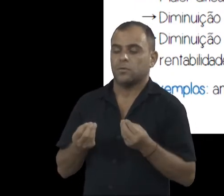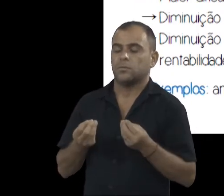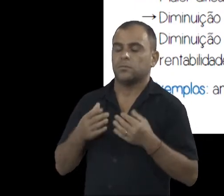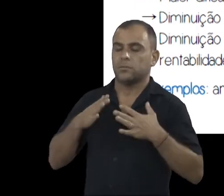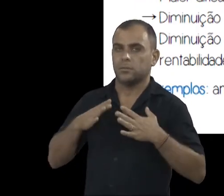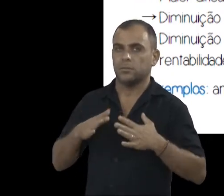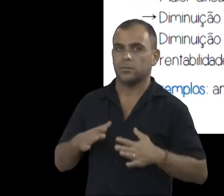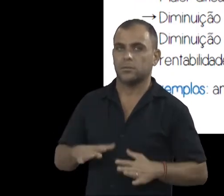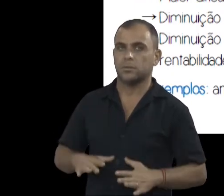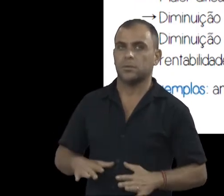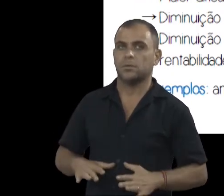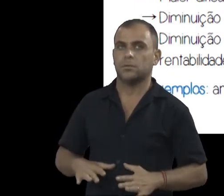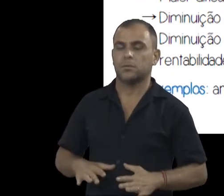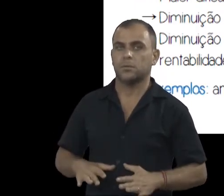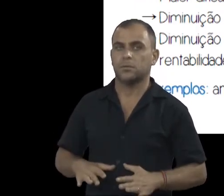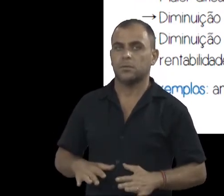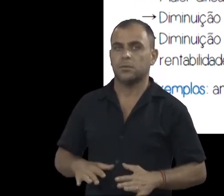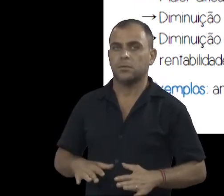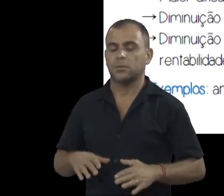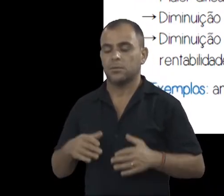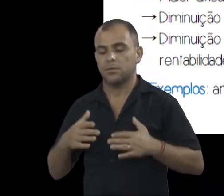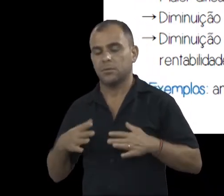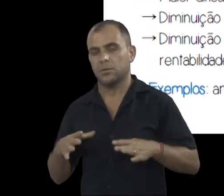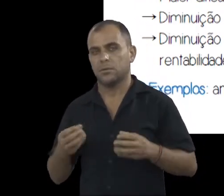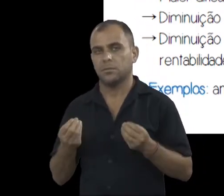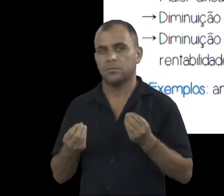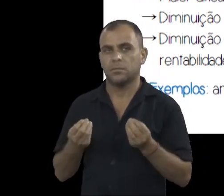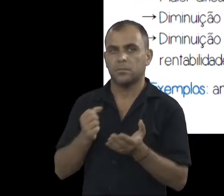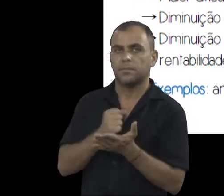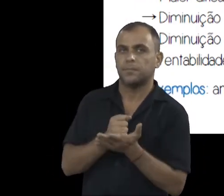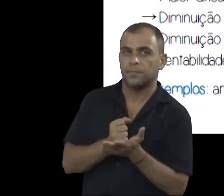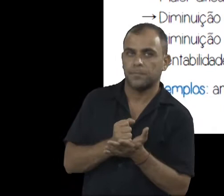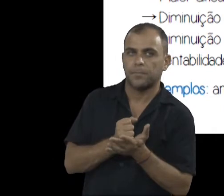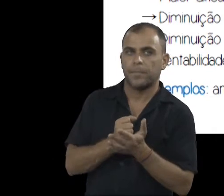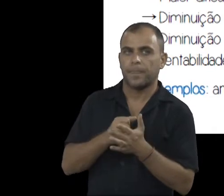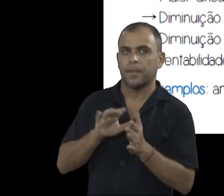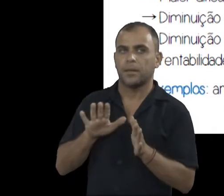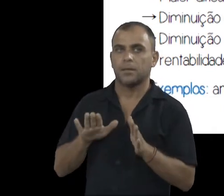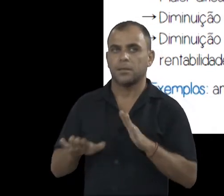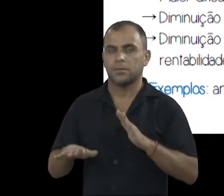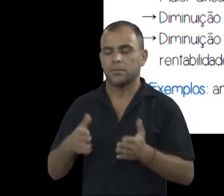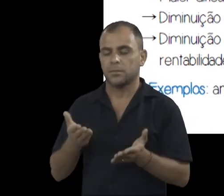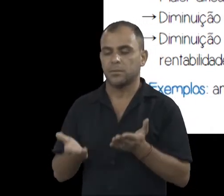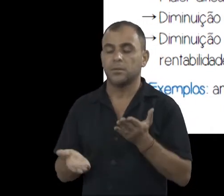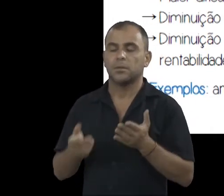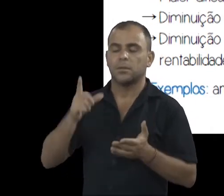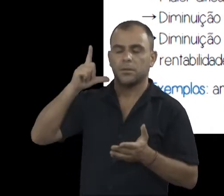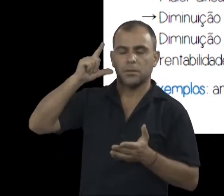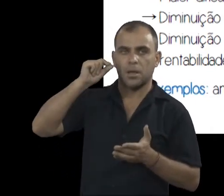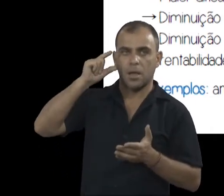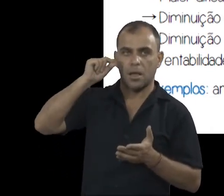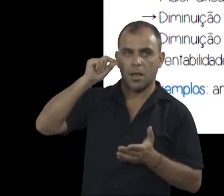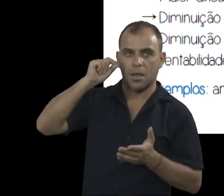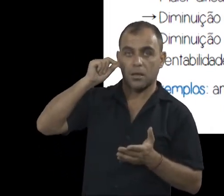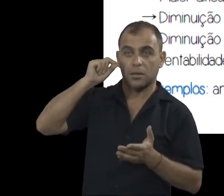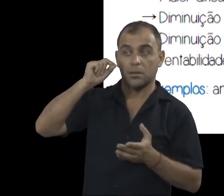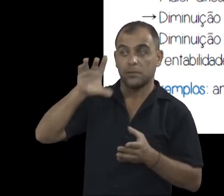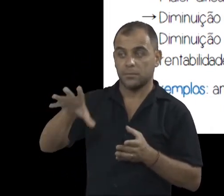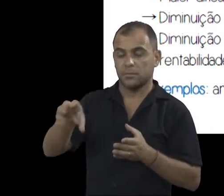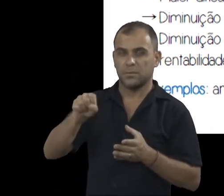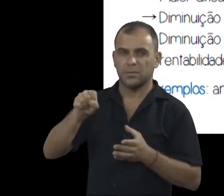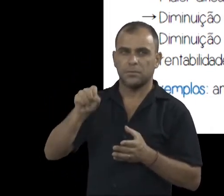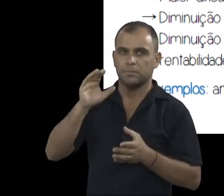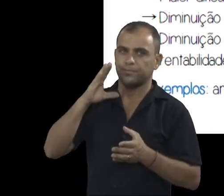calma e tranquilidade. Ela dá um relaxamento exagerado, aumenta a sonolência, diminui os reflexos.